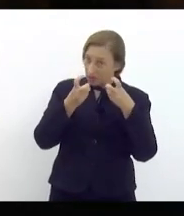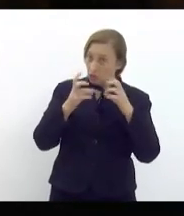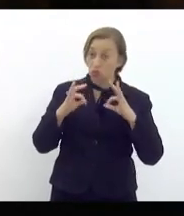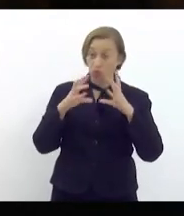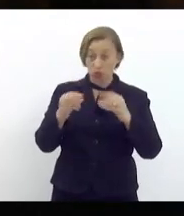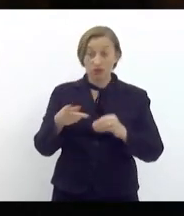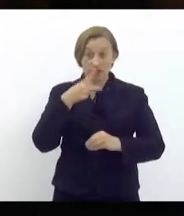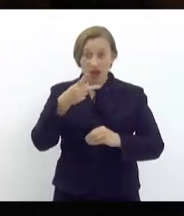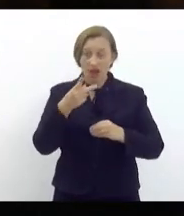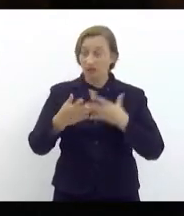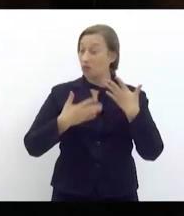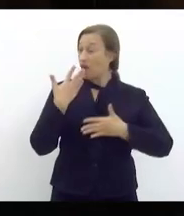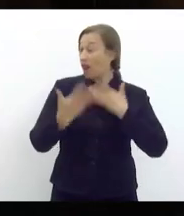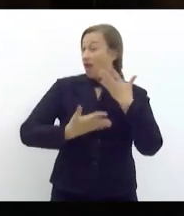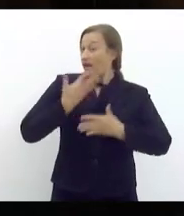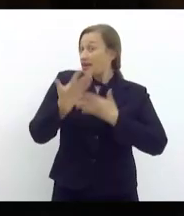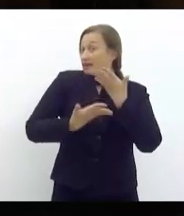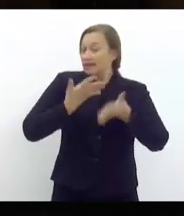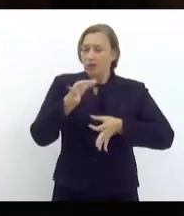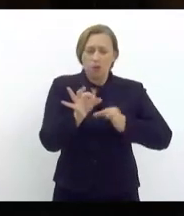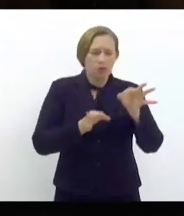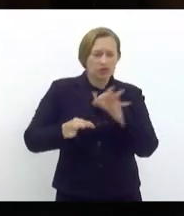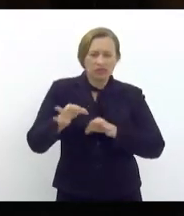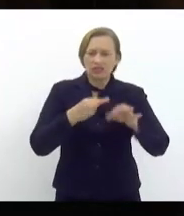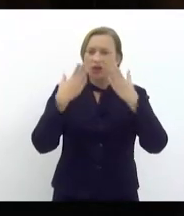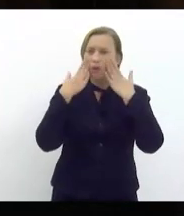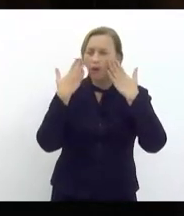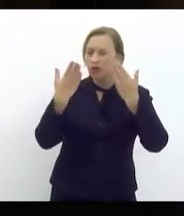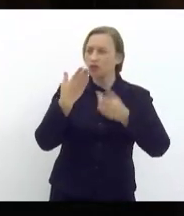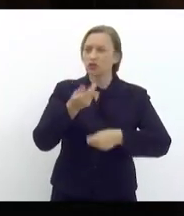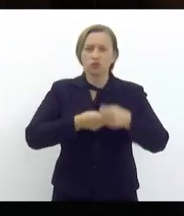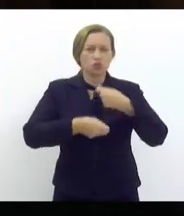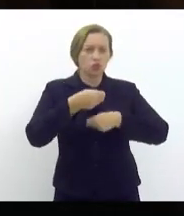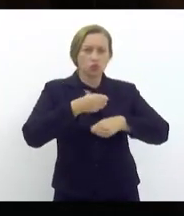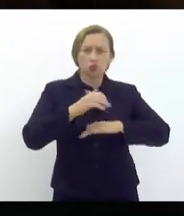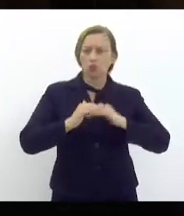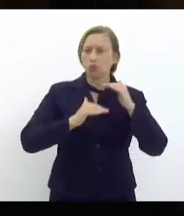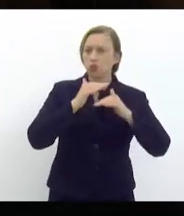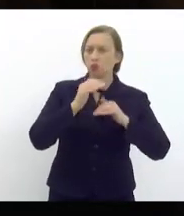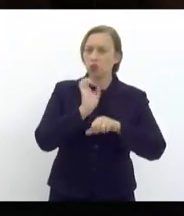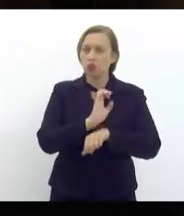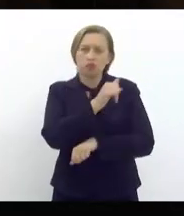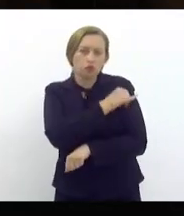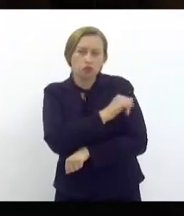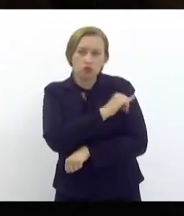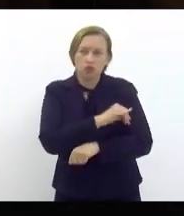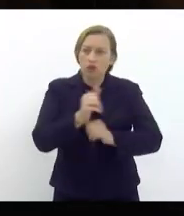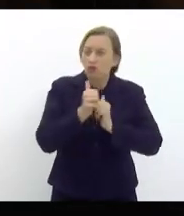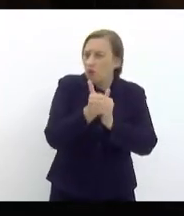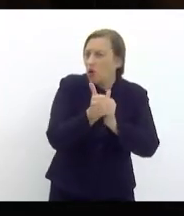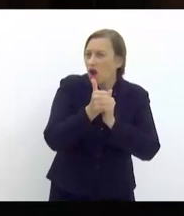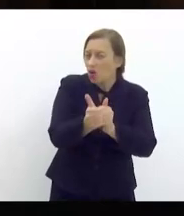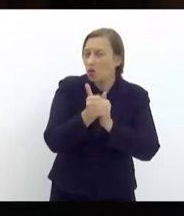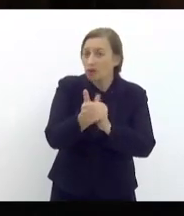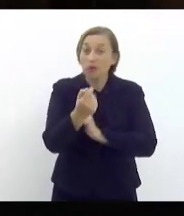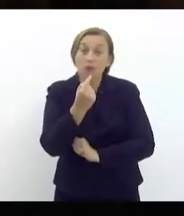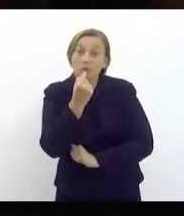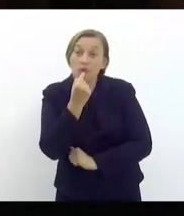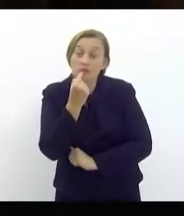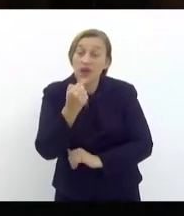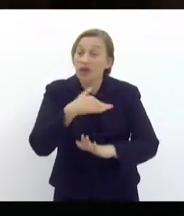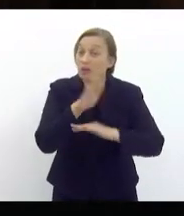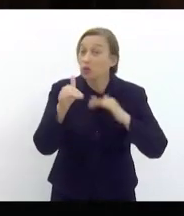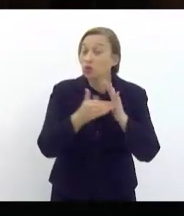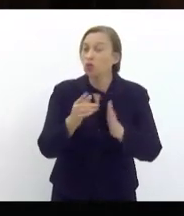a apresentação de um plano de desenvolvimento econômico do Estado do Rio de Janeiro que foi acompanhado de perto por